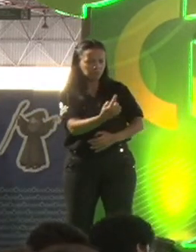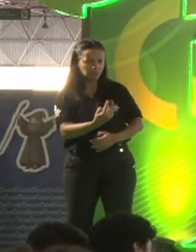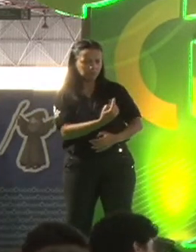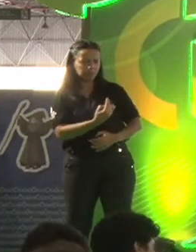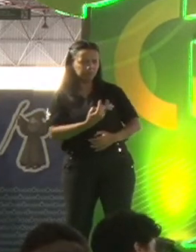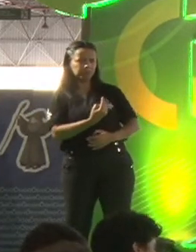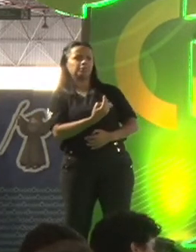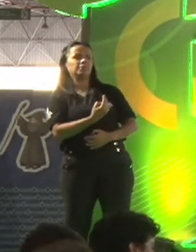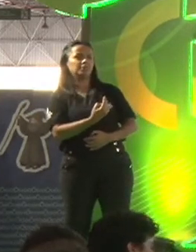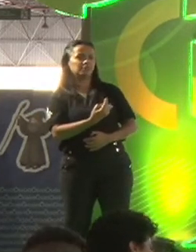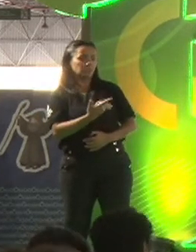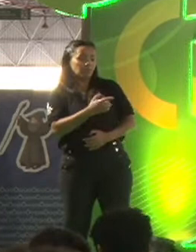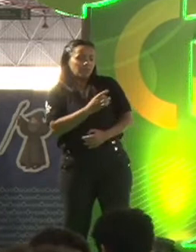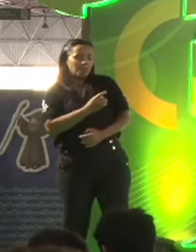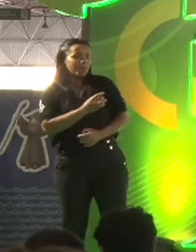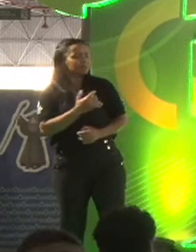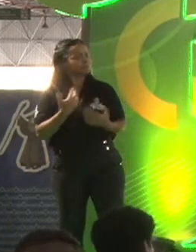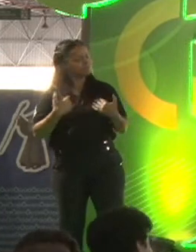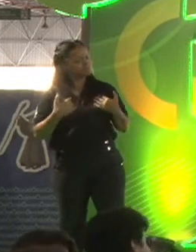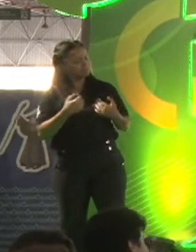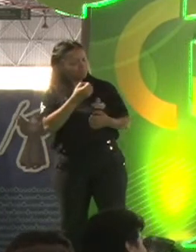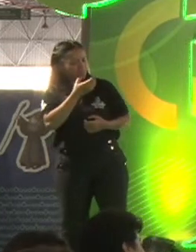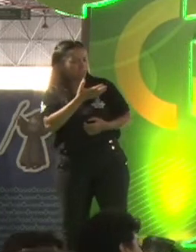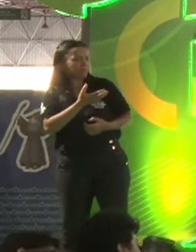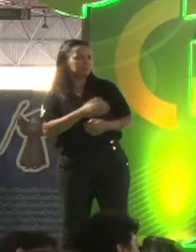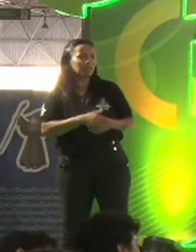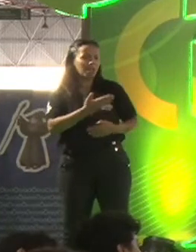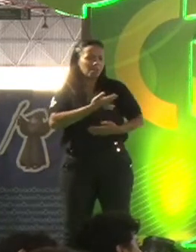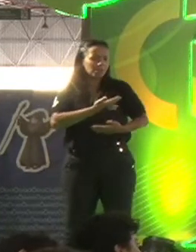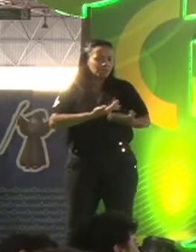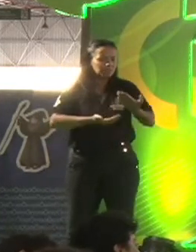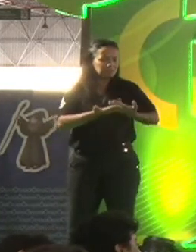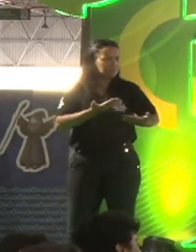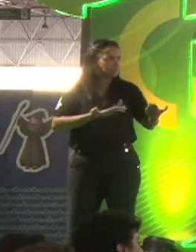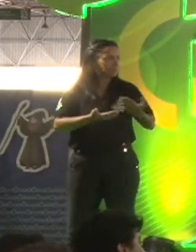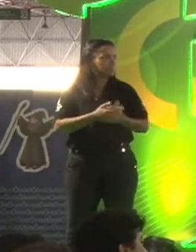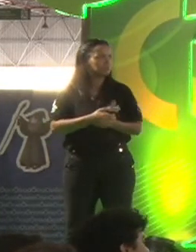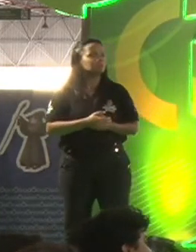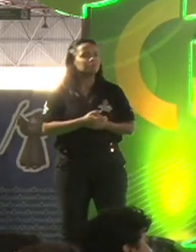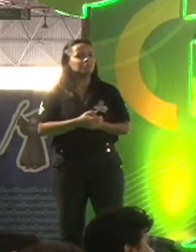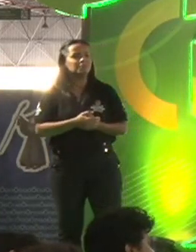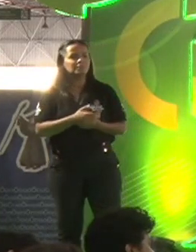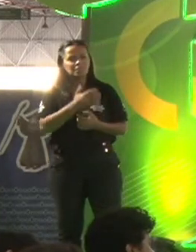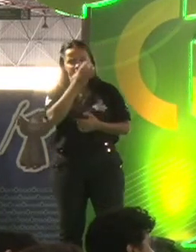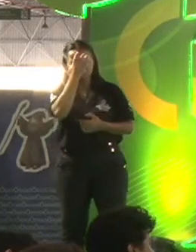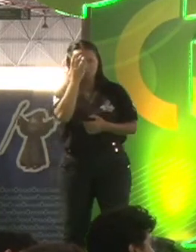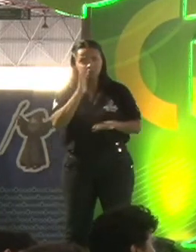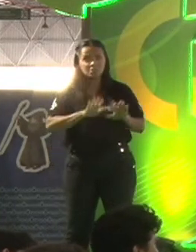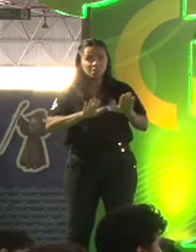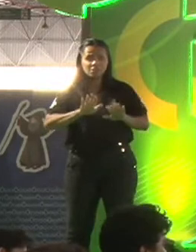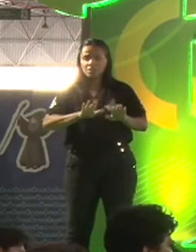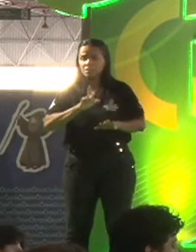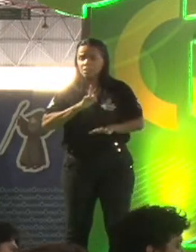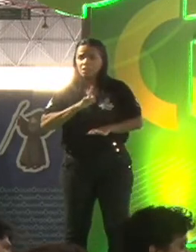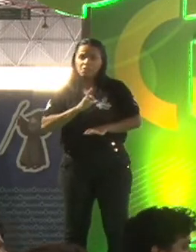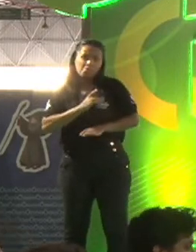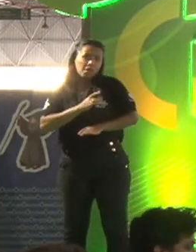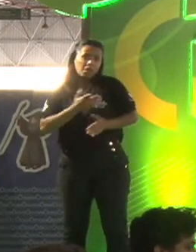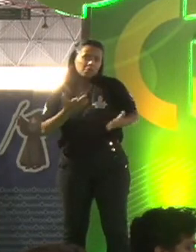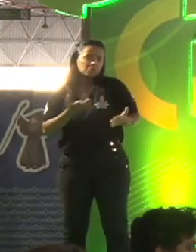não sabe o que tá fazendo realmente então não pode ter um medo maior em cima disso Então as pessoas têm um pouco de restrição podem